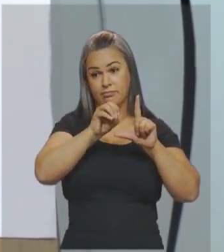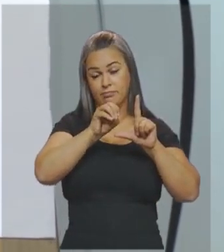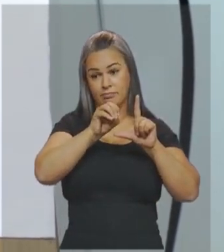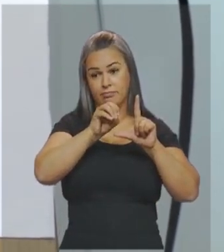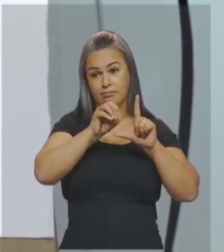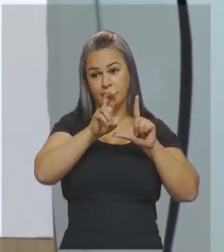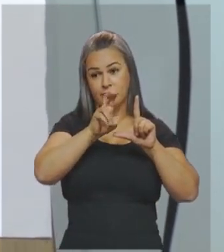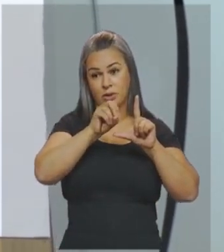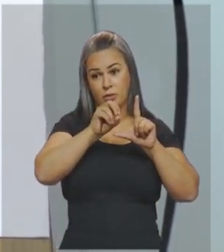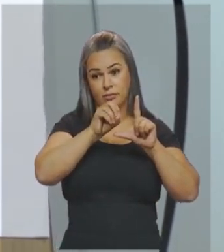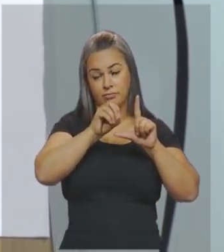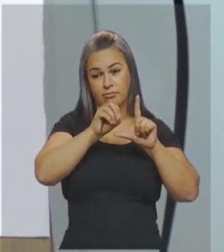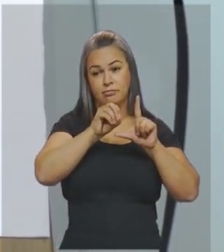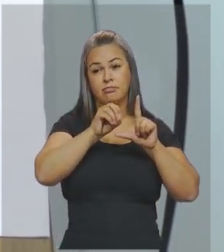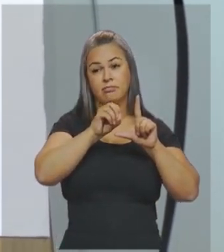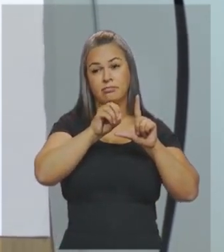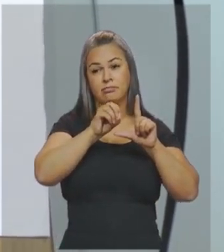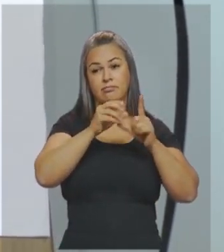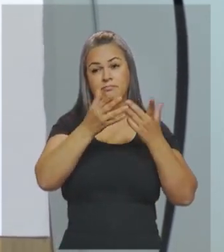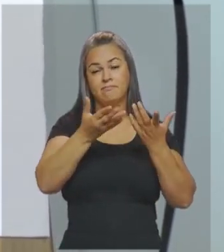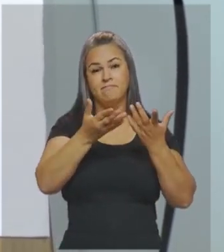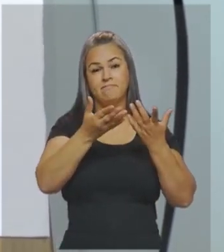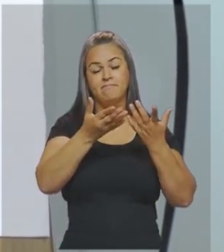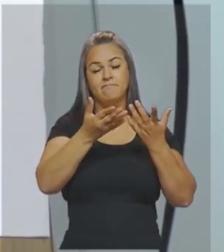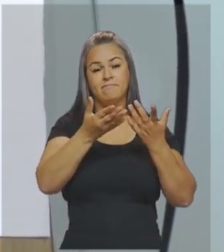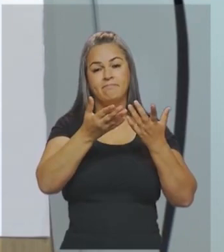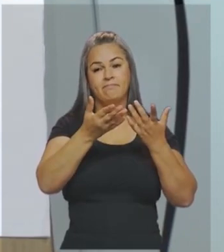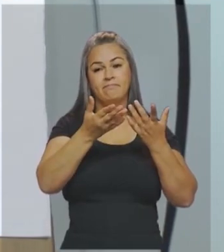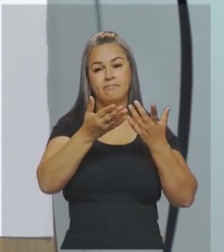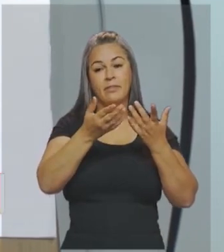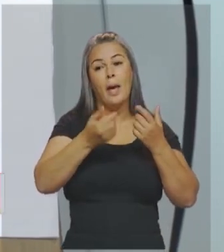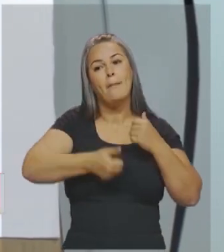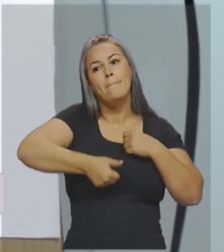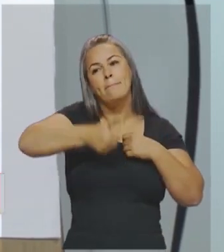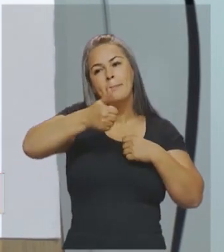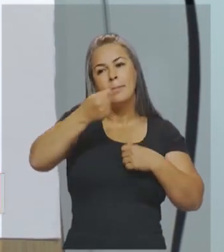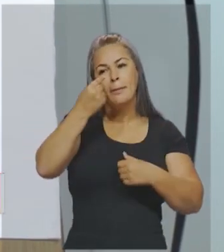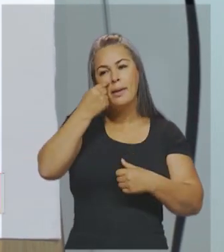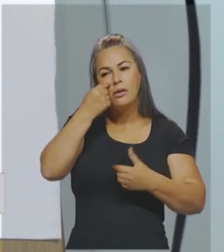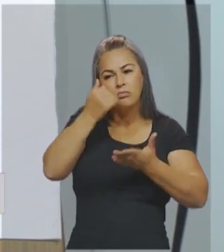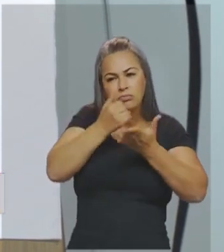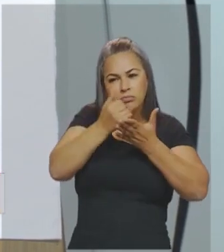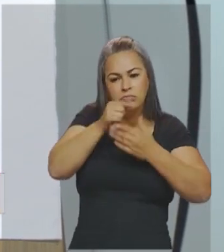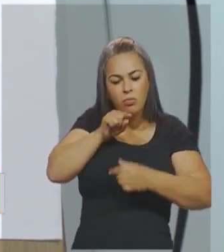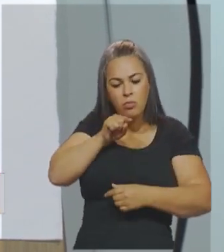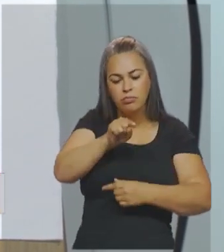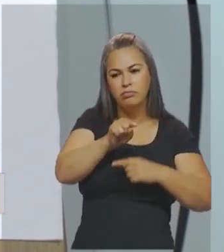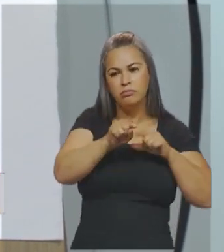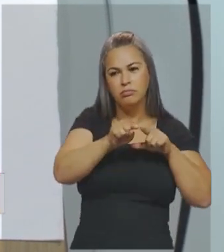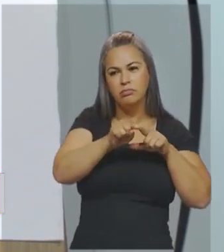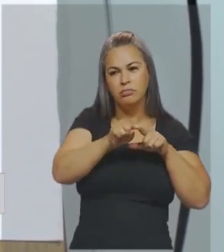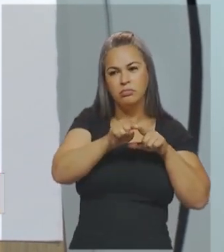um ângulo de 50 graus. A primeira coisa, eu coloco o marco, né?